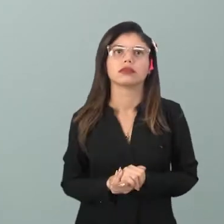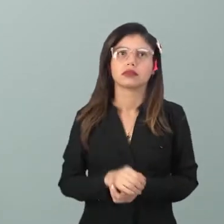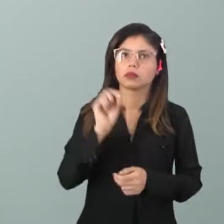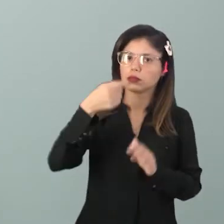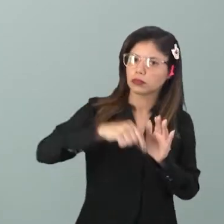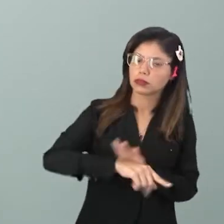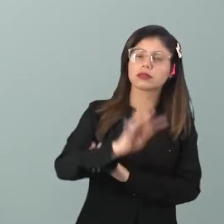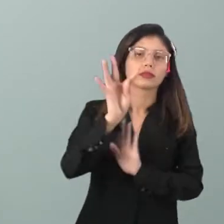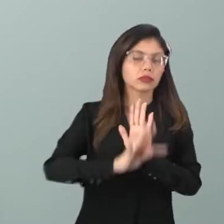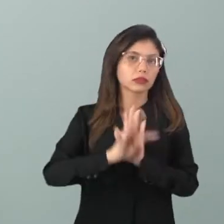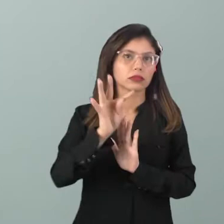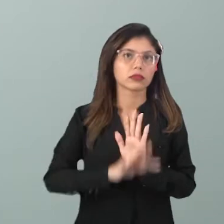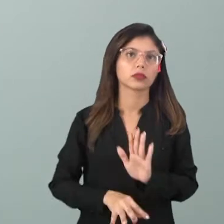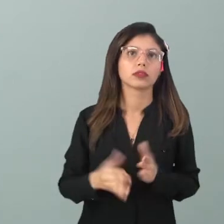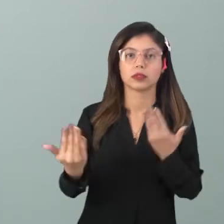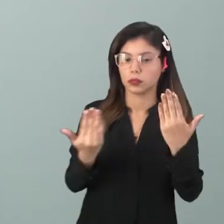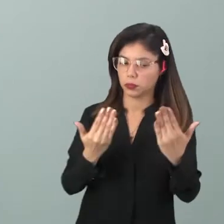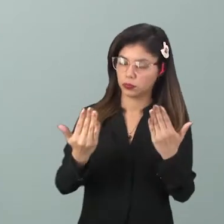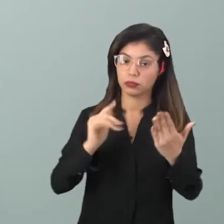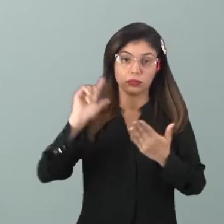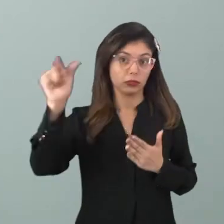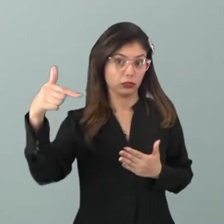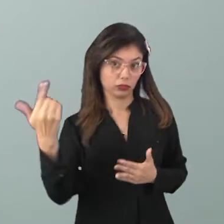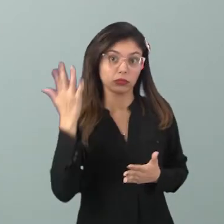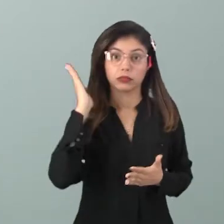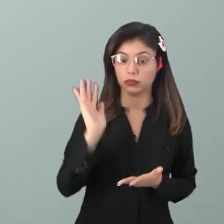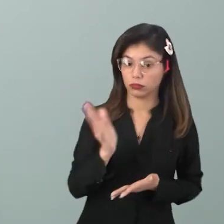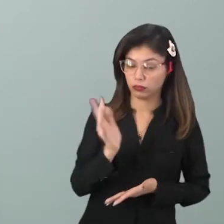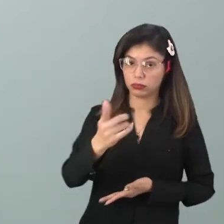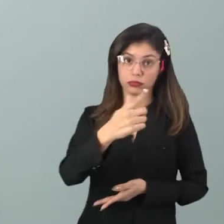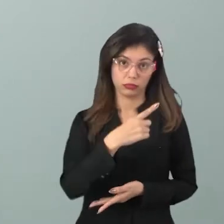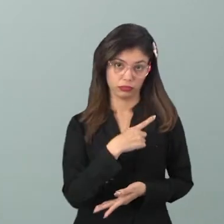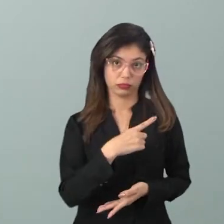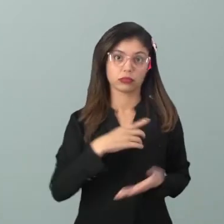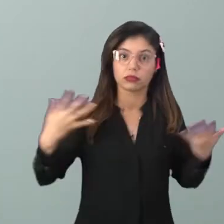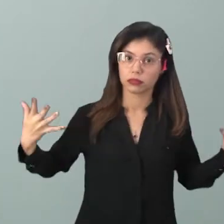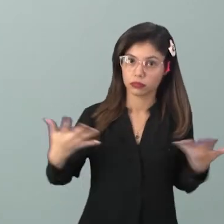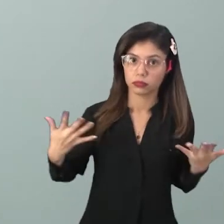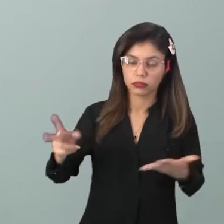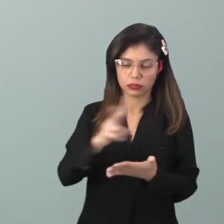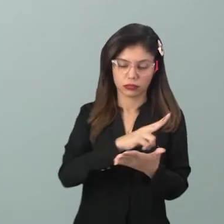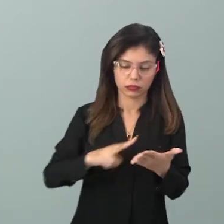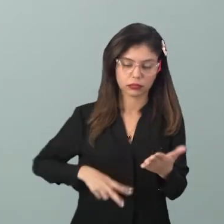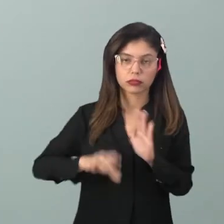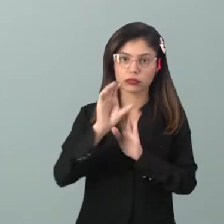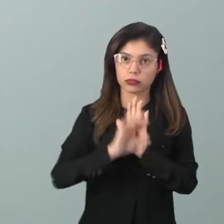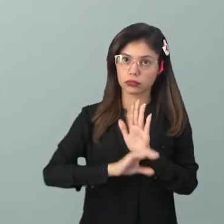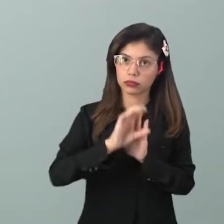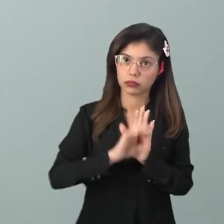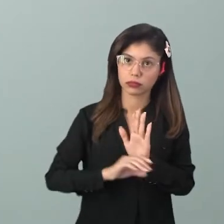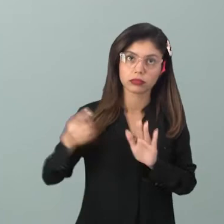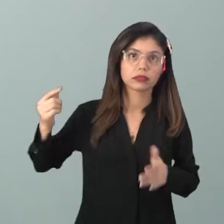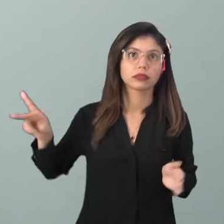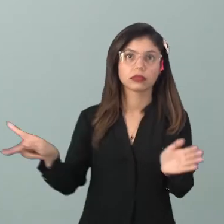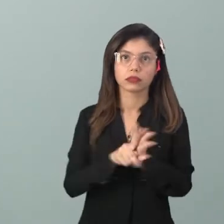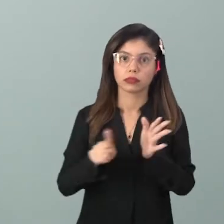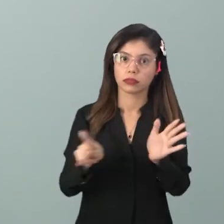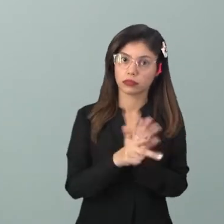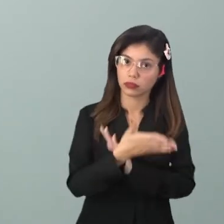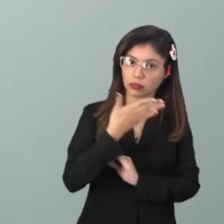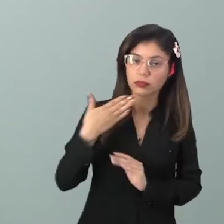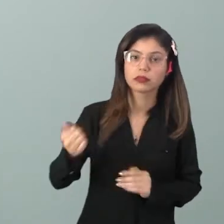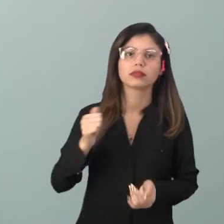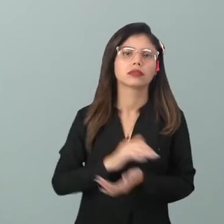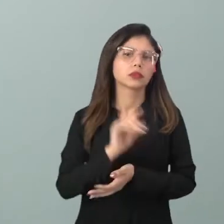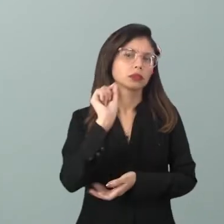de um texto eu relaciono a outro já existente. Agora vamos ler o conceito para nos apropriarmos